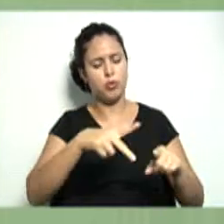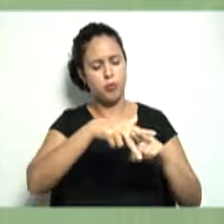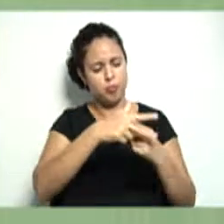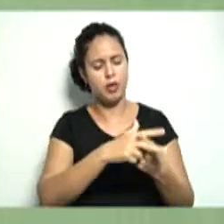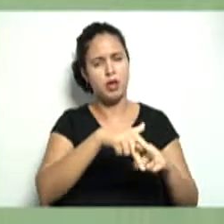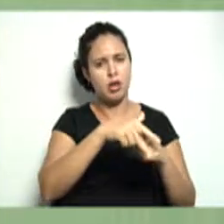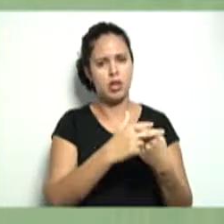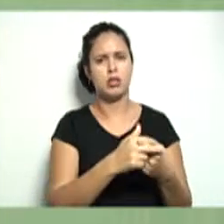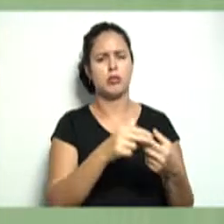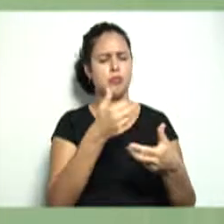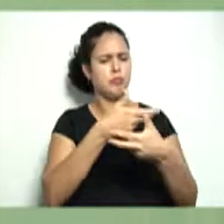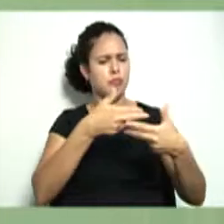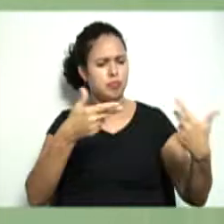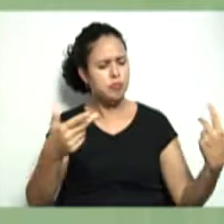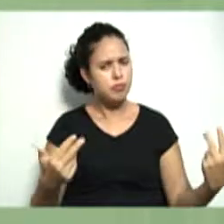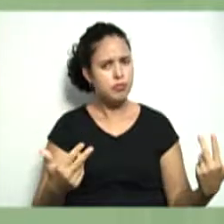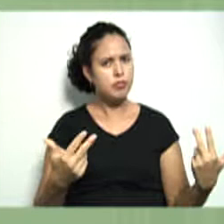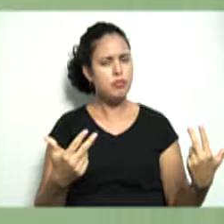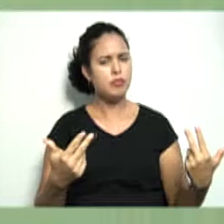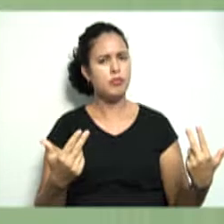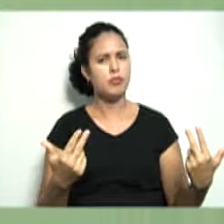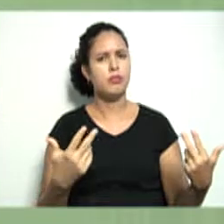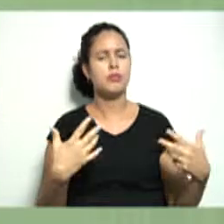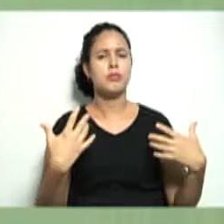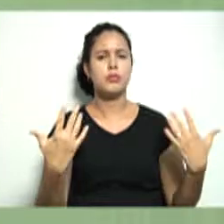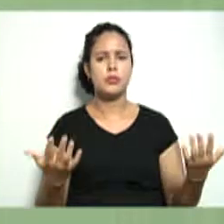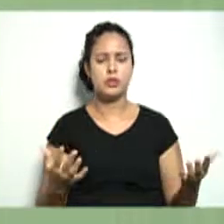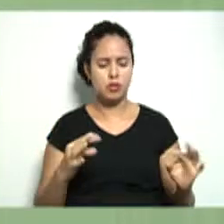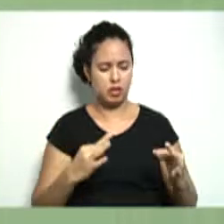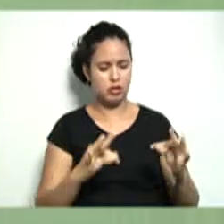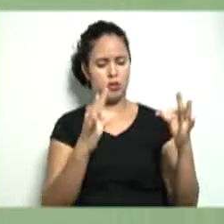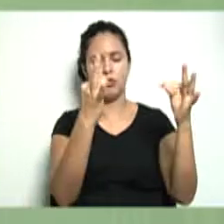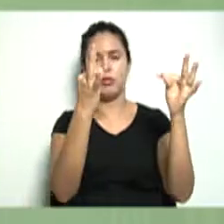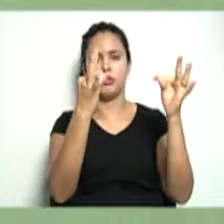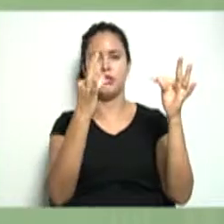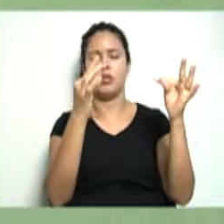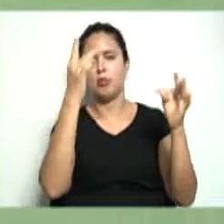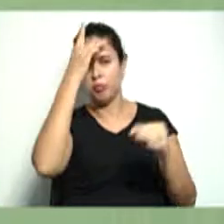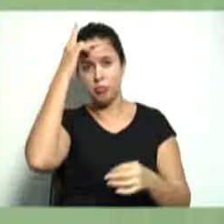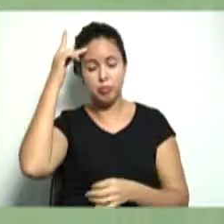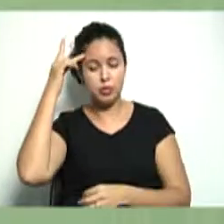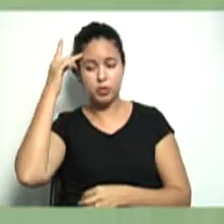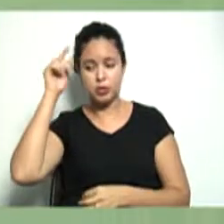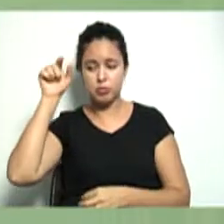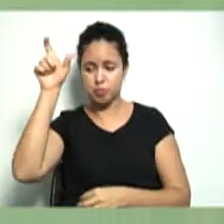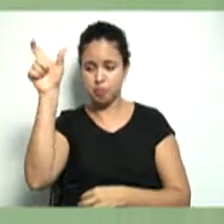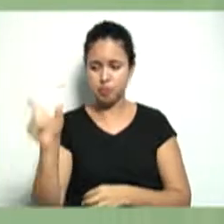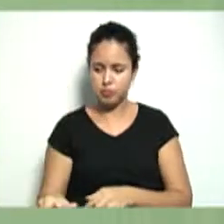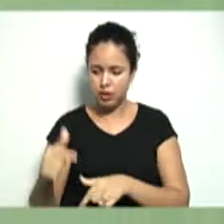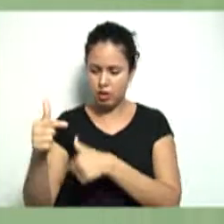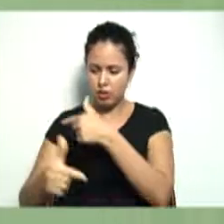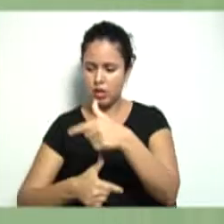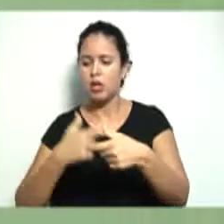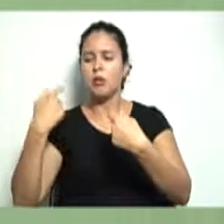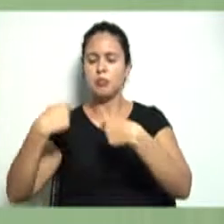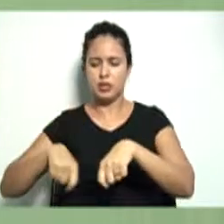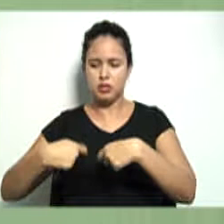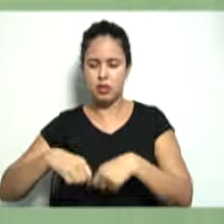especializada, que exigia do trabalhador braçal um conhecimento que até então ele não possuía.